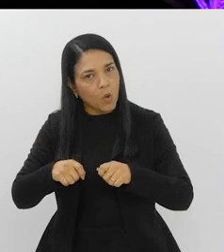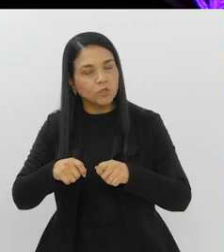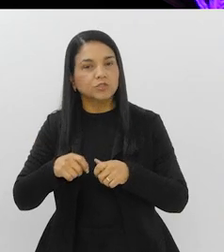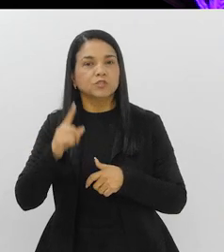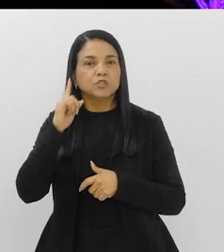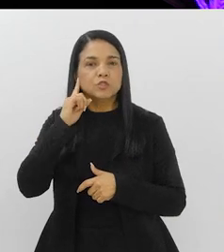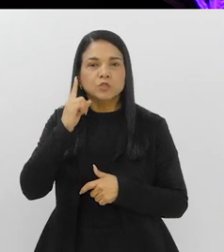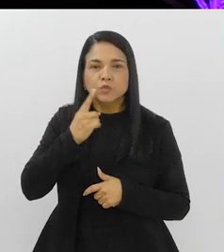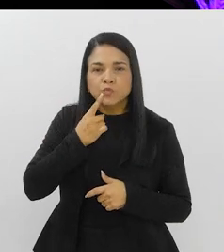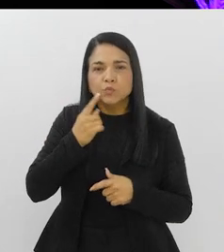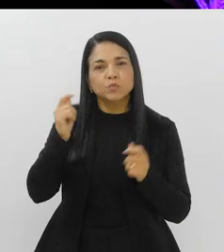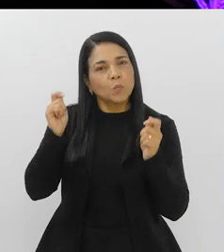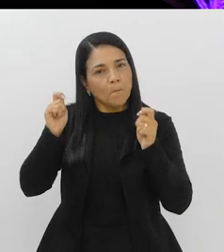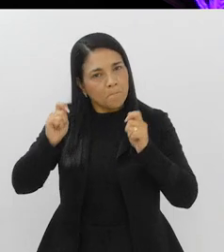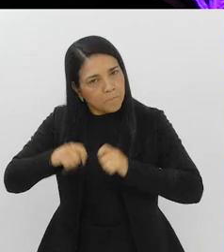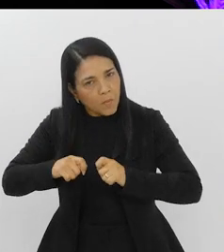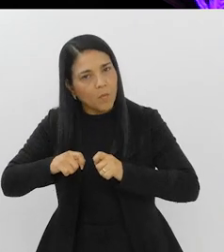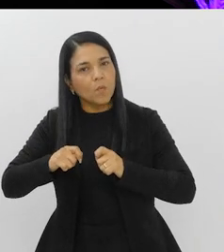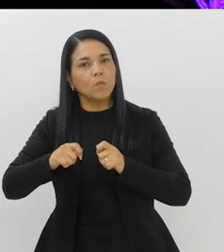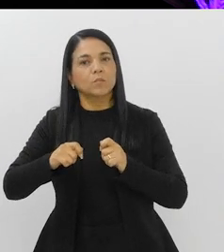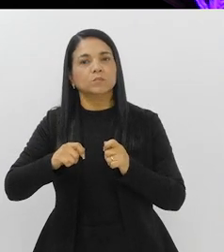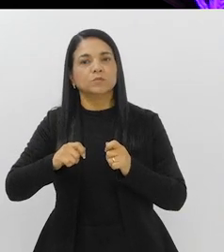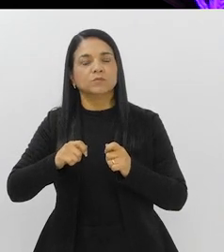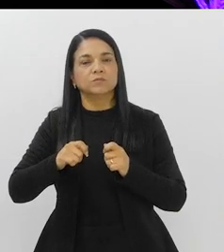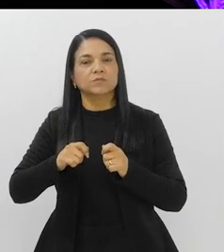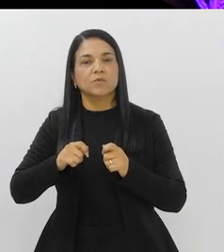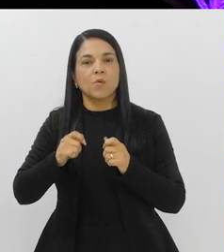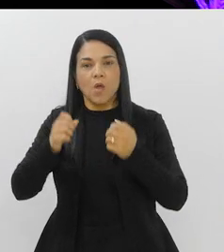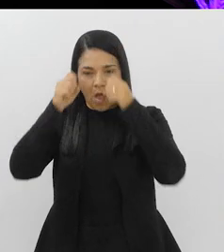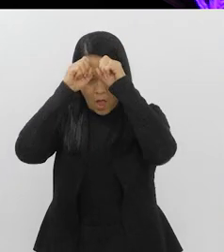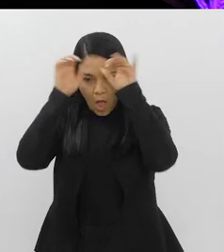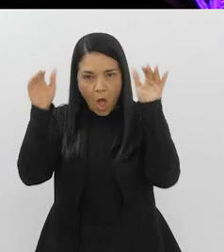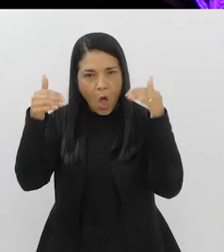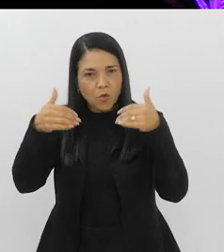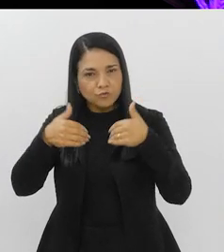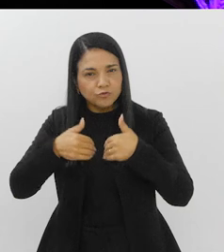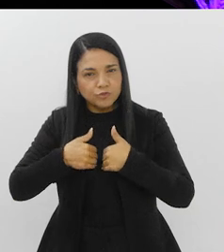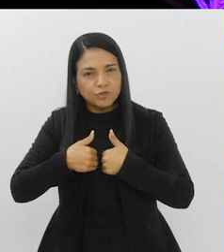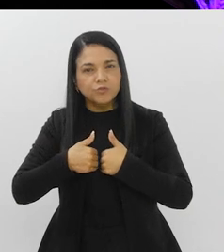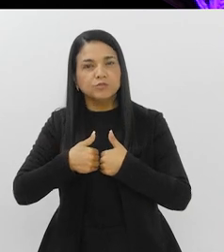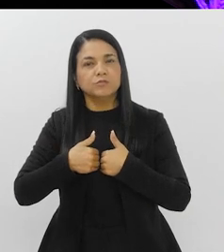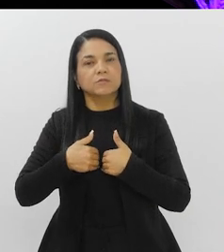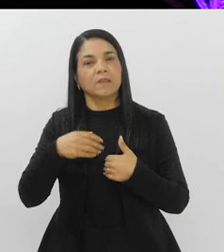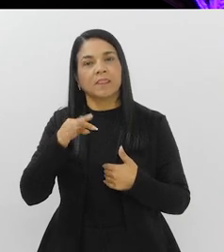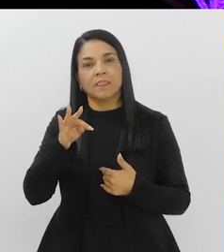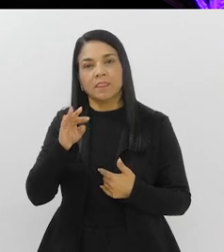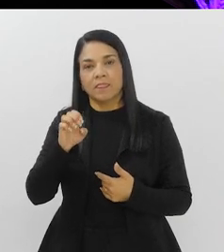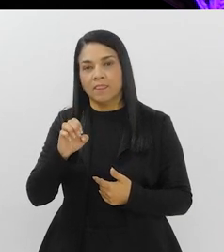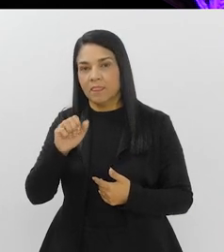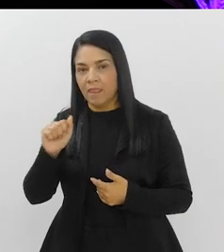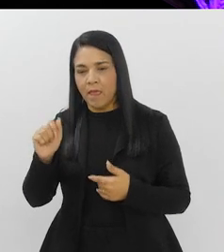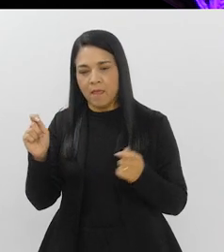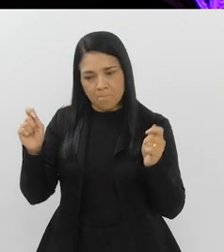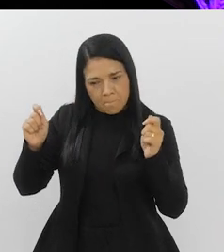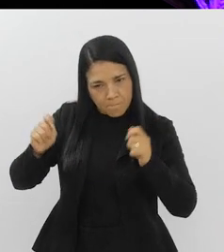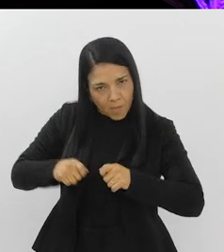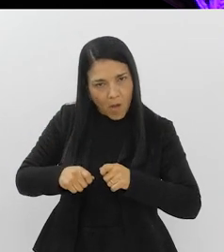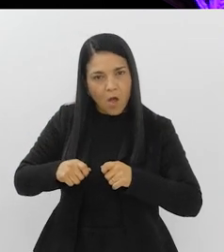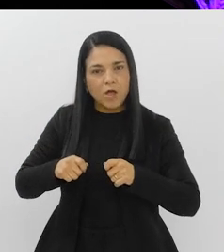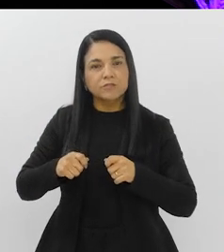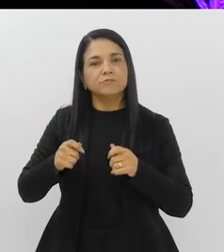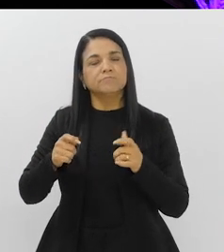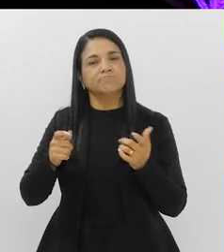eh com surdez também pode eh a pessoa com autismo né com com Té enfim Todos nós